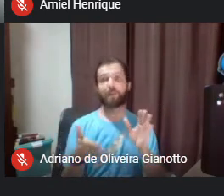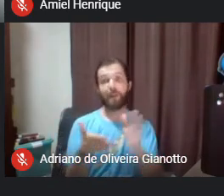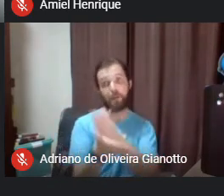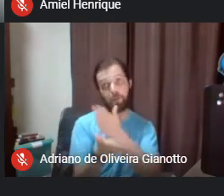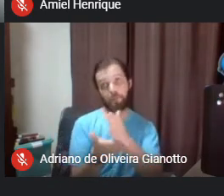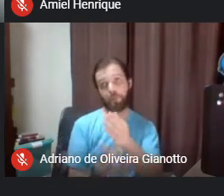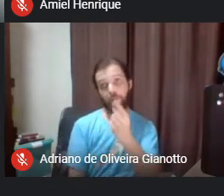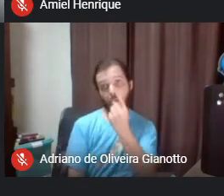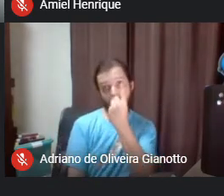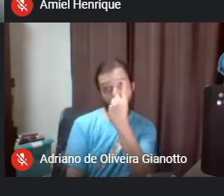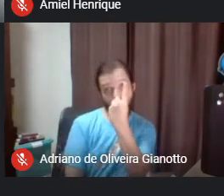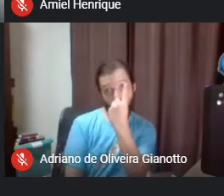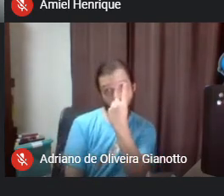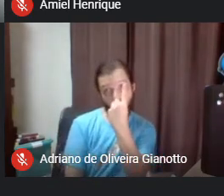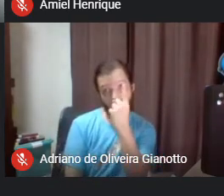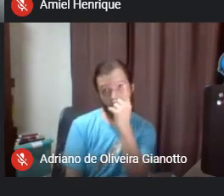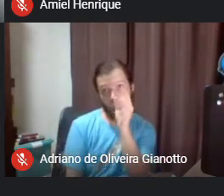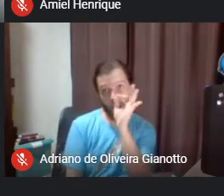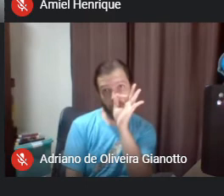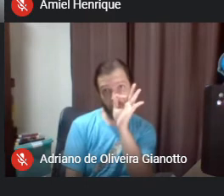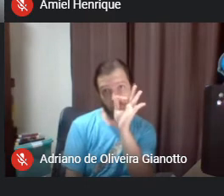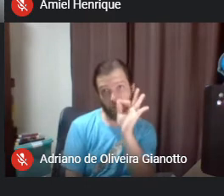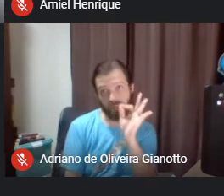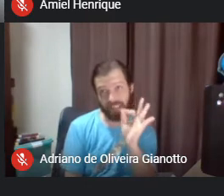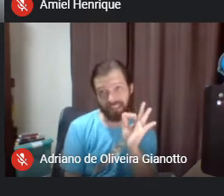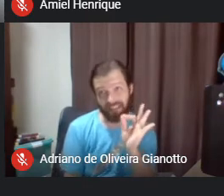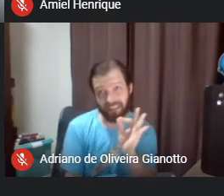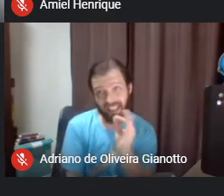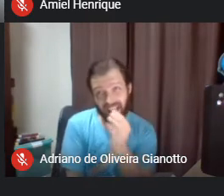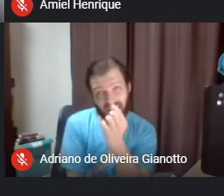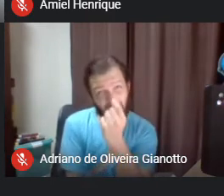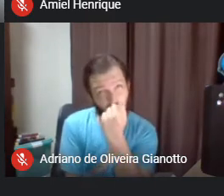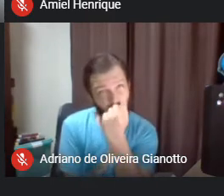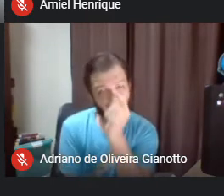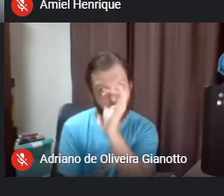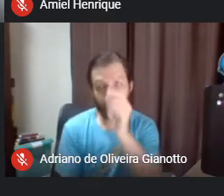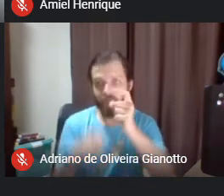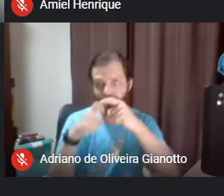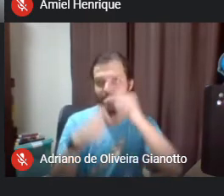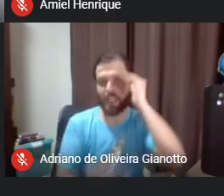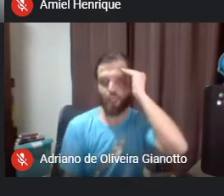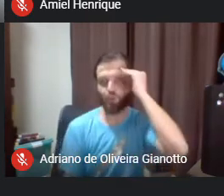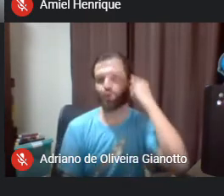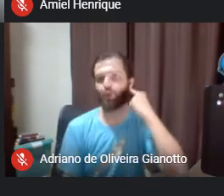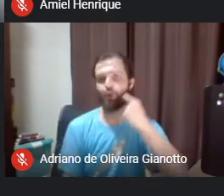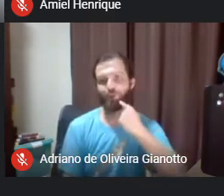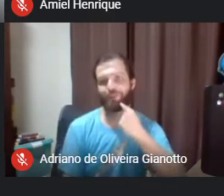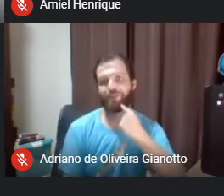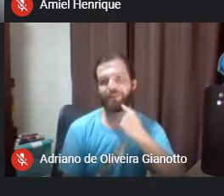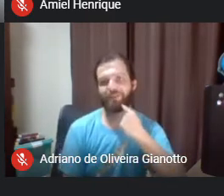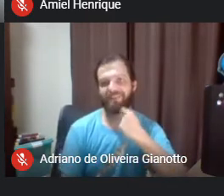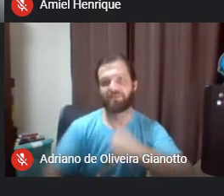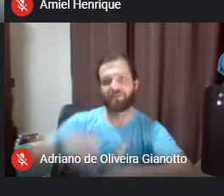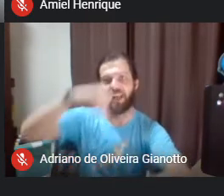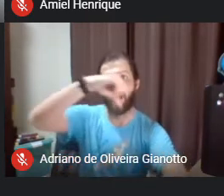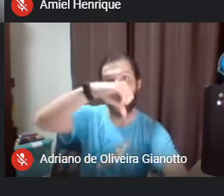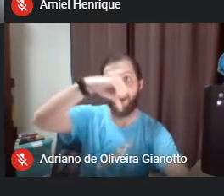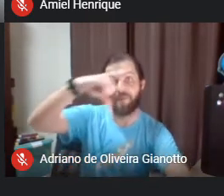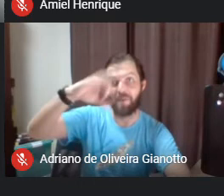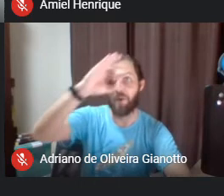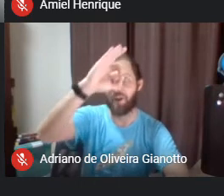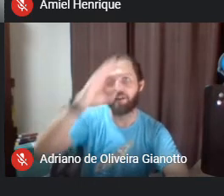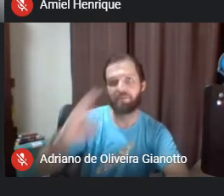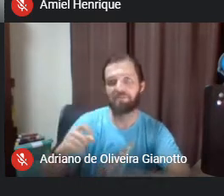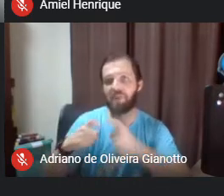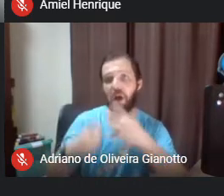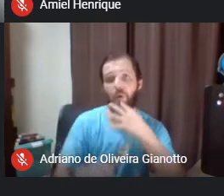elas devem escolher entre a oralidade ou as línguas de sinais. Mas 1% apenas da